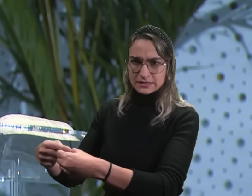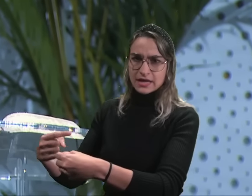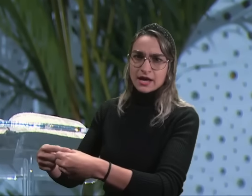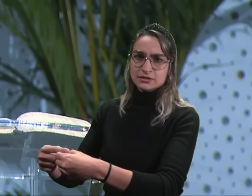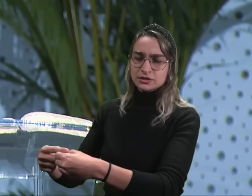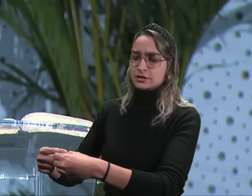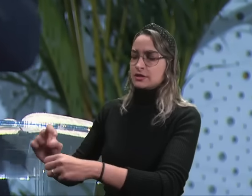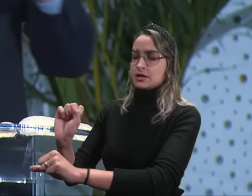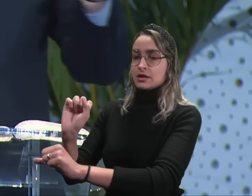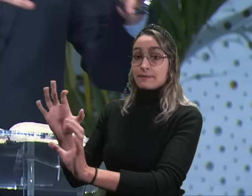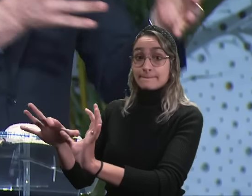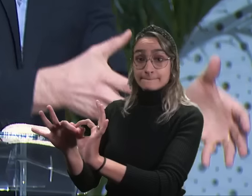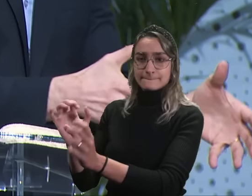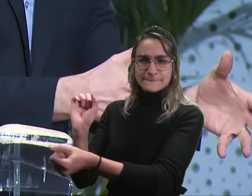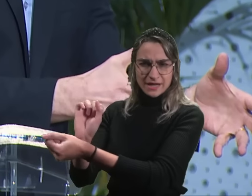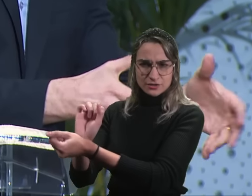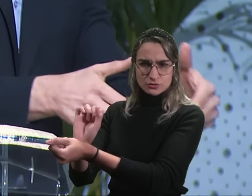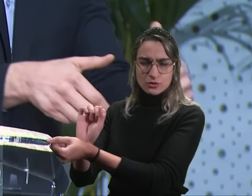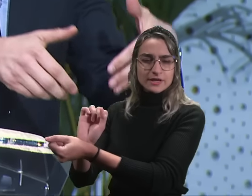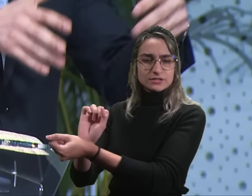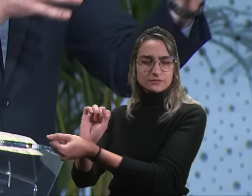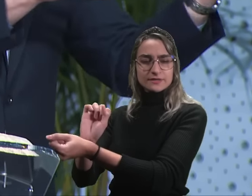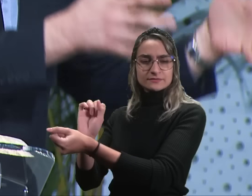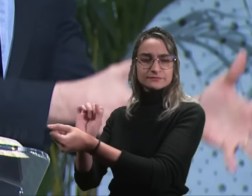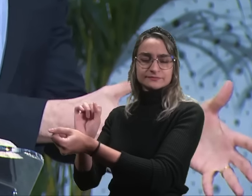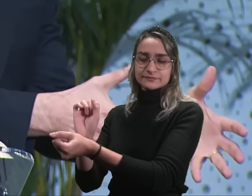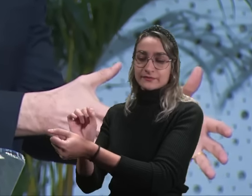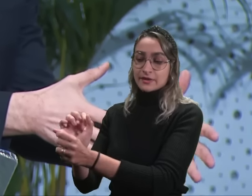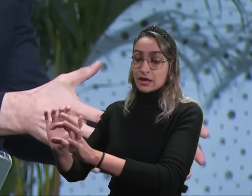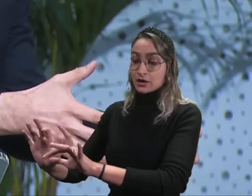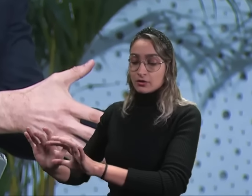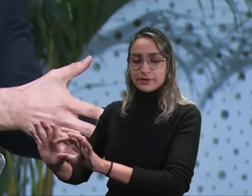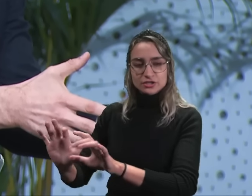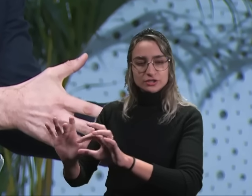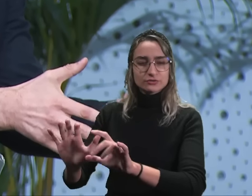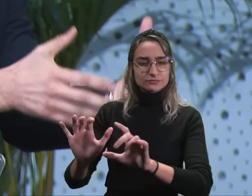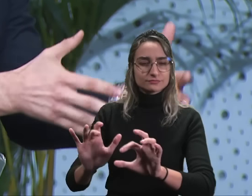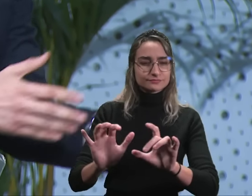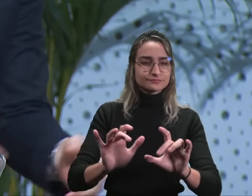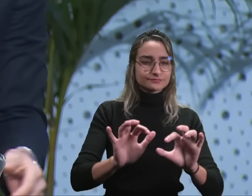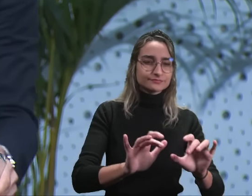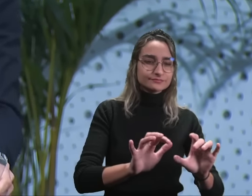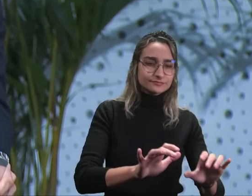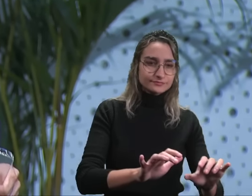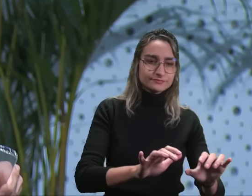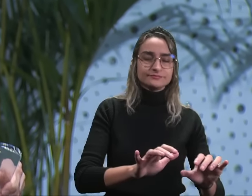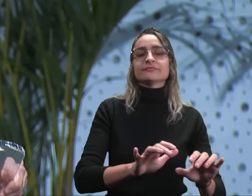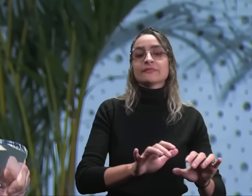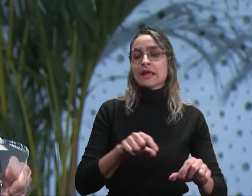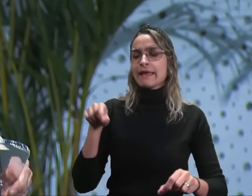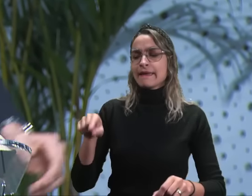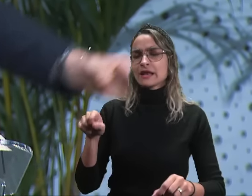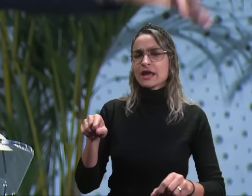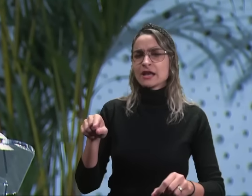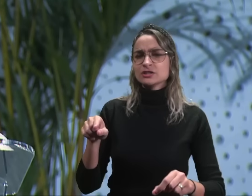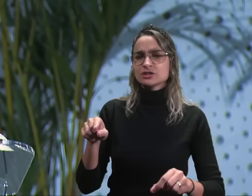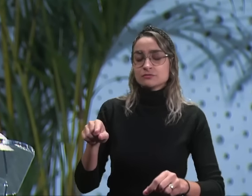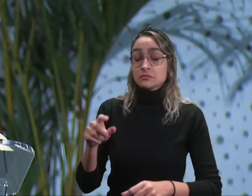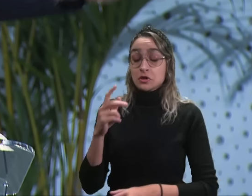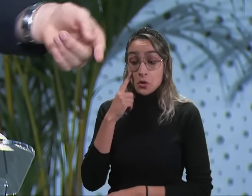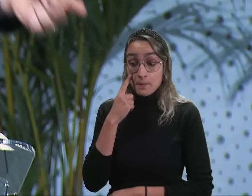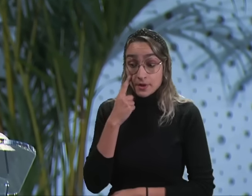vermelho se depararam com uma grande decepção uma amarga decepção eh nas águas de mara o povo de